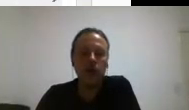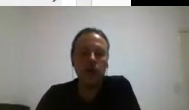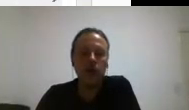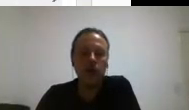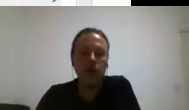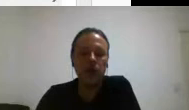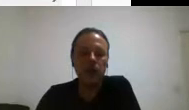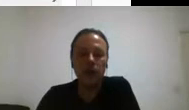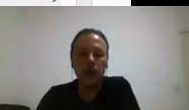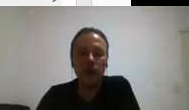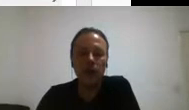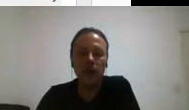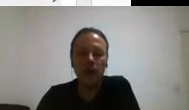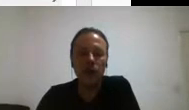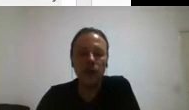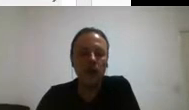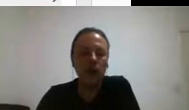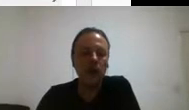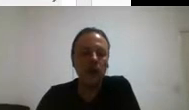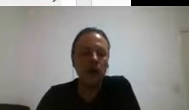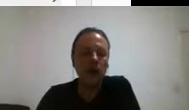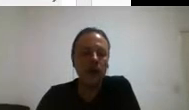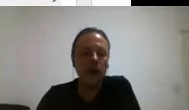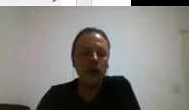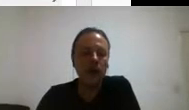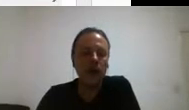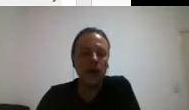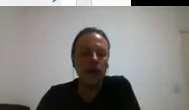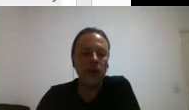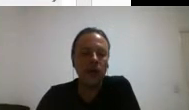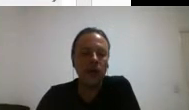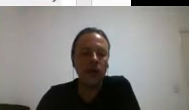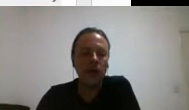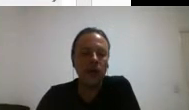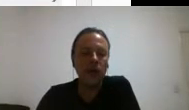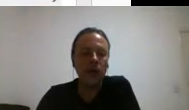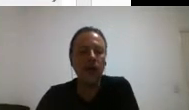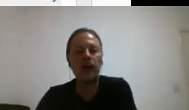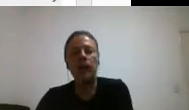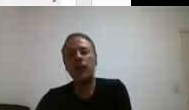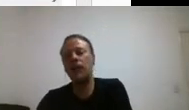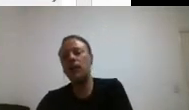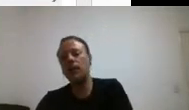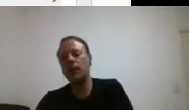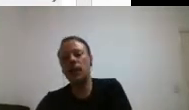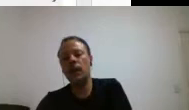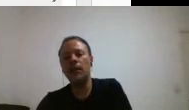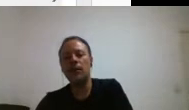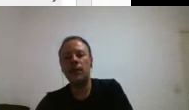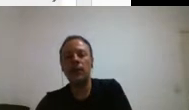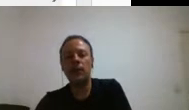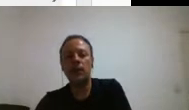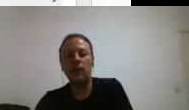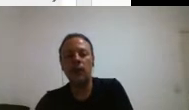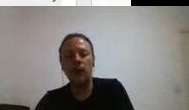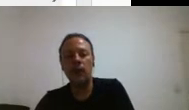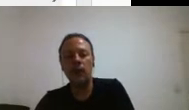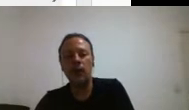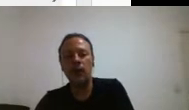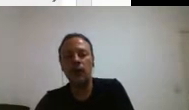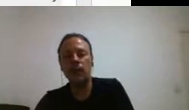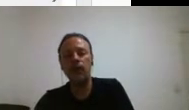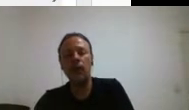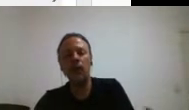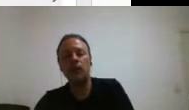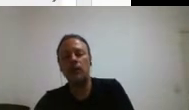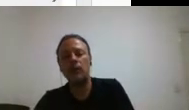cidade do funcionário. Então, inteiro, que é o número. E olha aqui, ó, FK, que é de chave, né? E